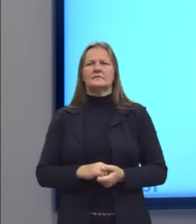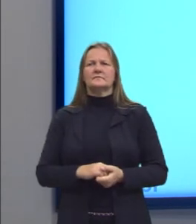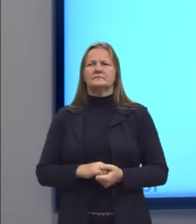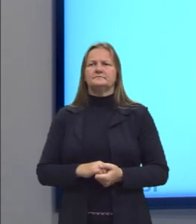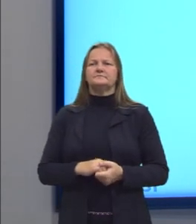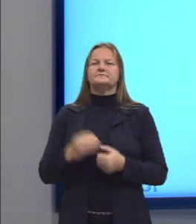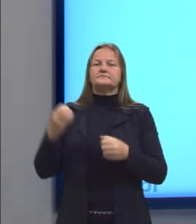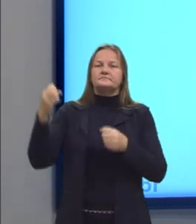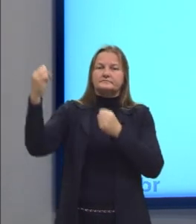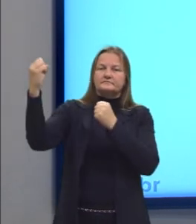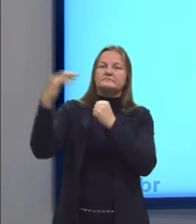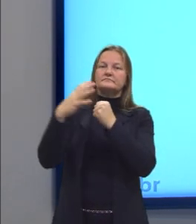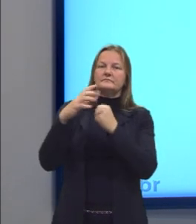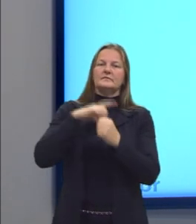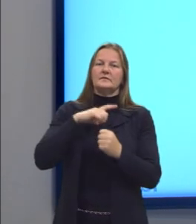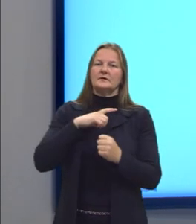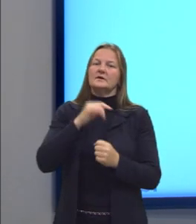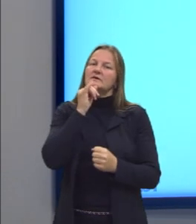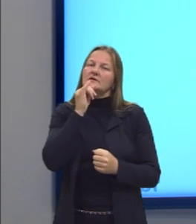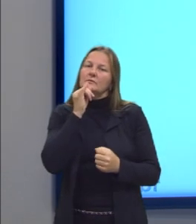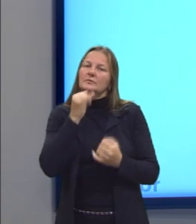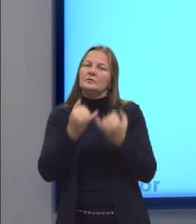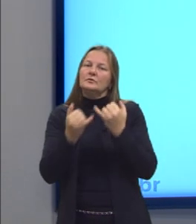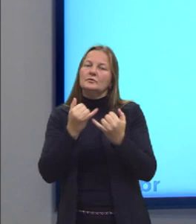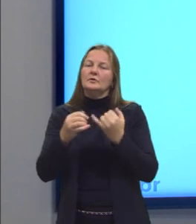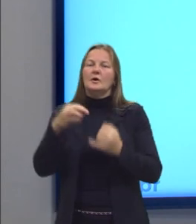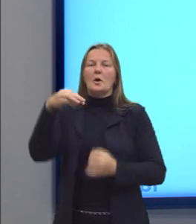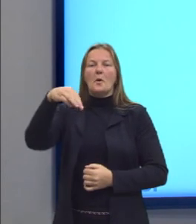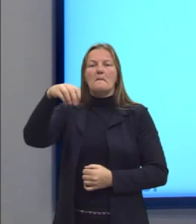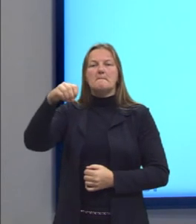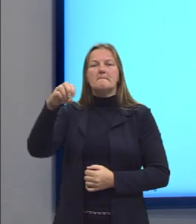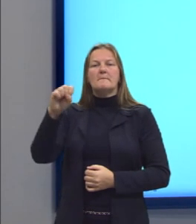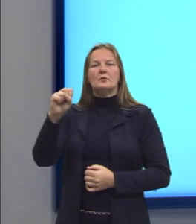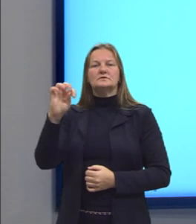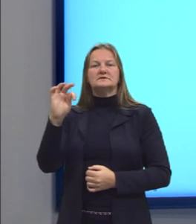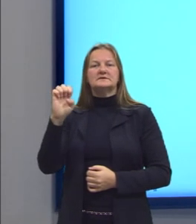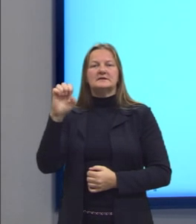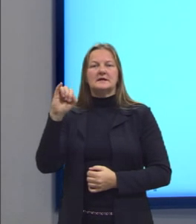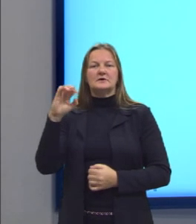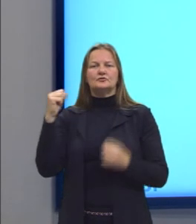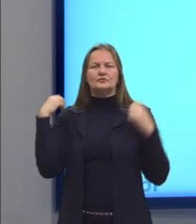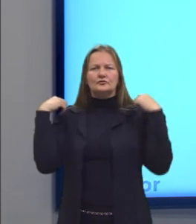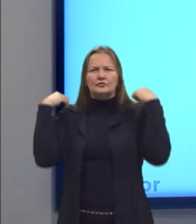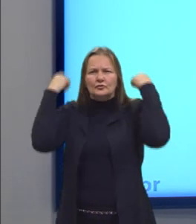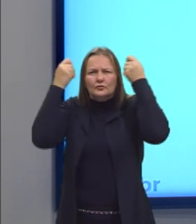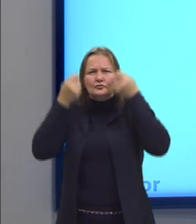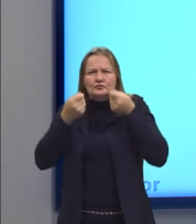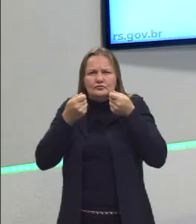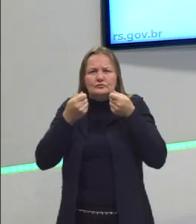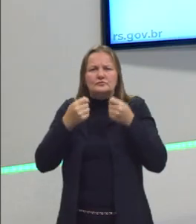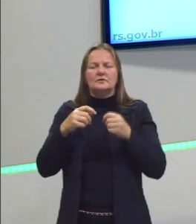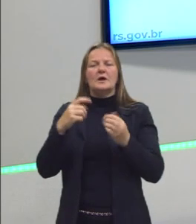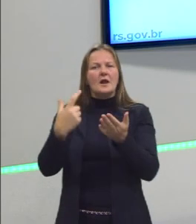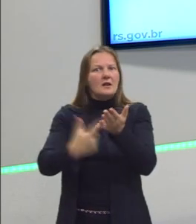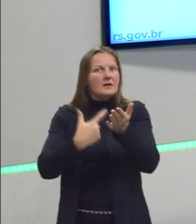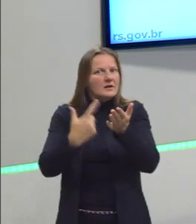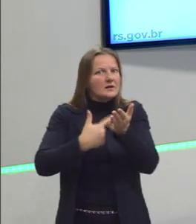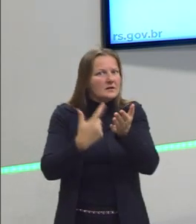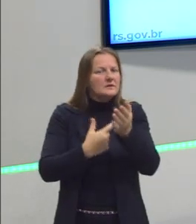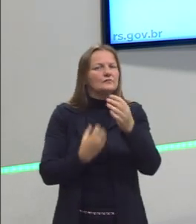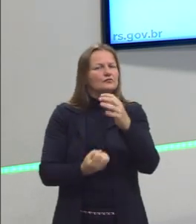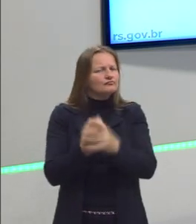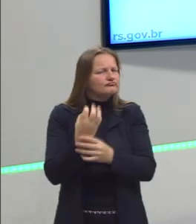Iluminismo nós temos por exemplo os Mosteiros né onde eram transcritos muitos livros